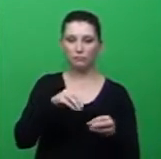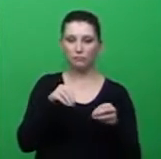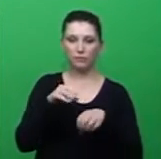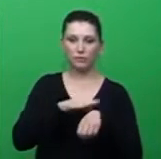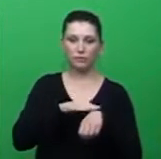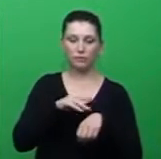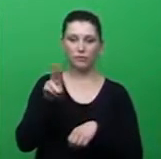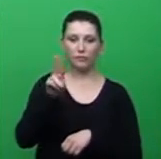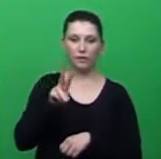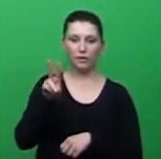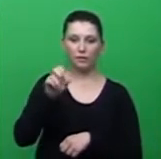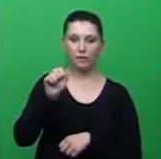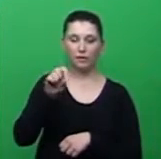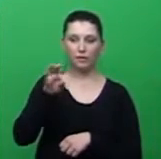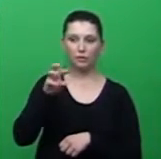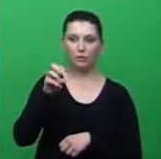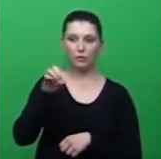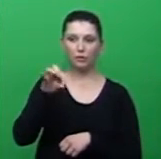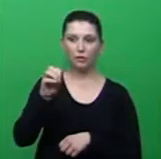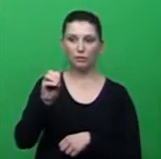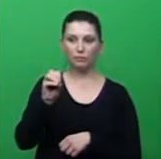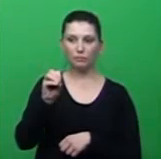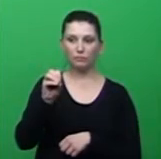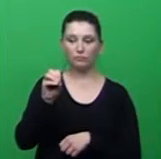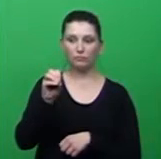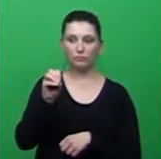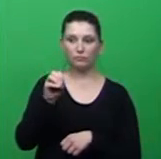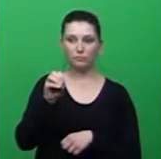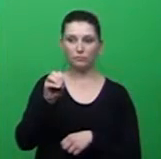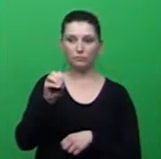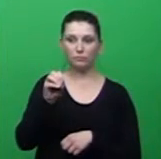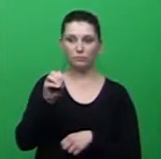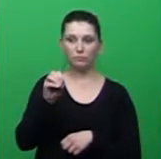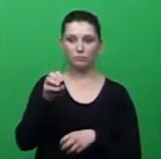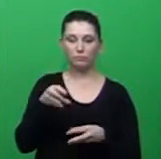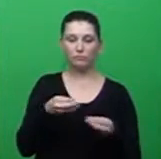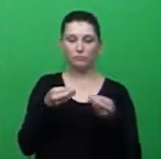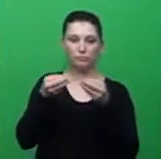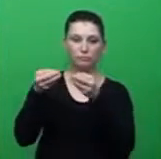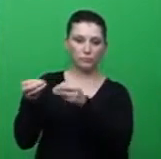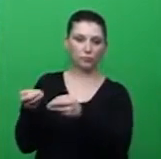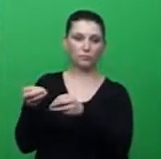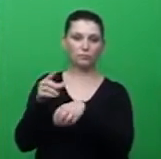ordem, vereador Antônio Manuel. Tempo para Giovanni Zappellini.